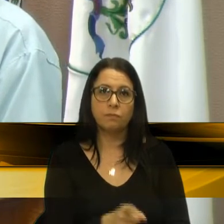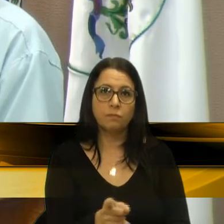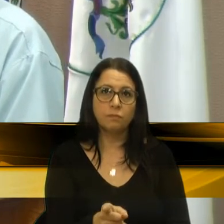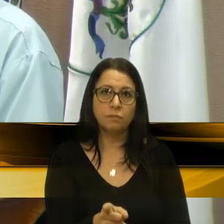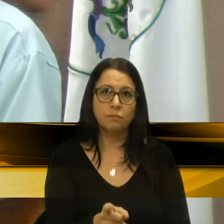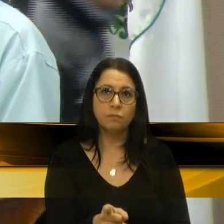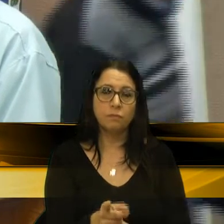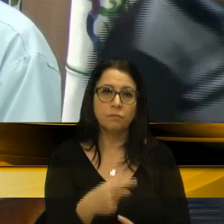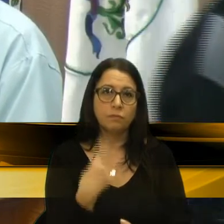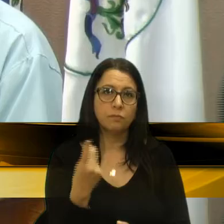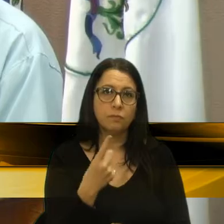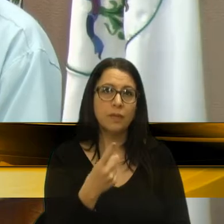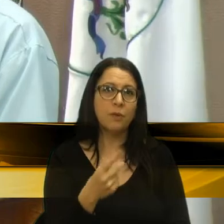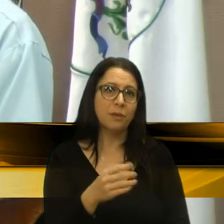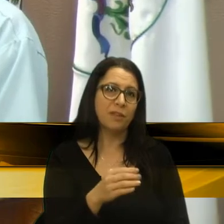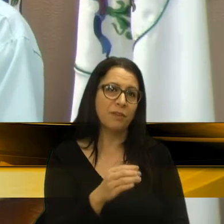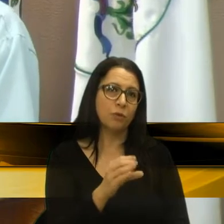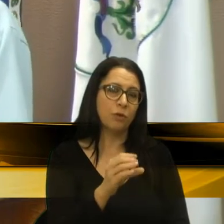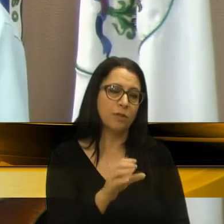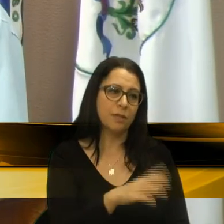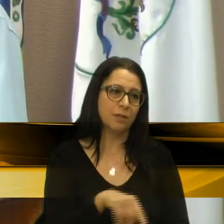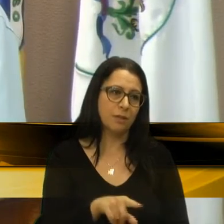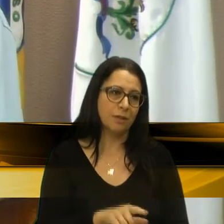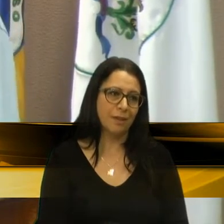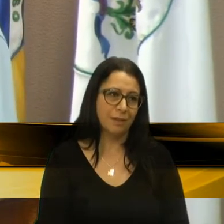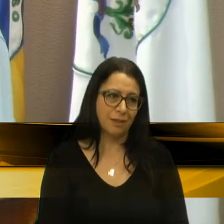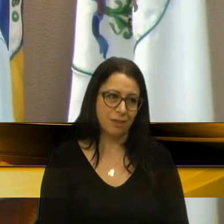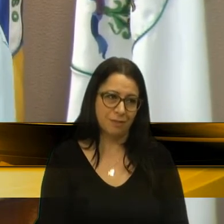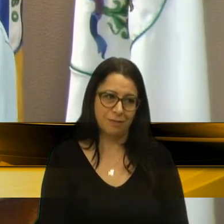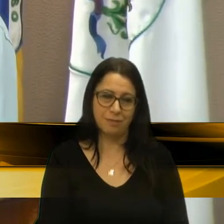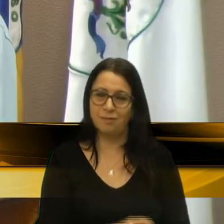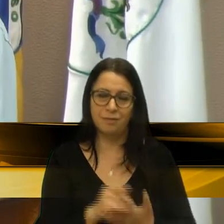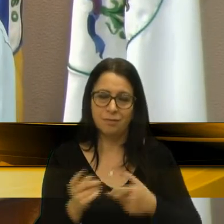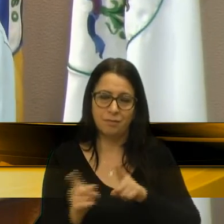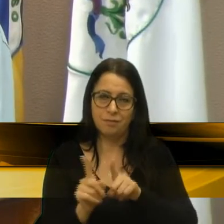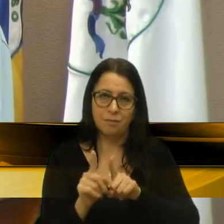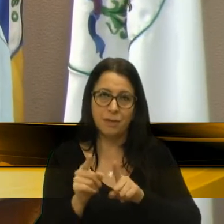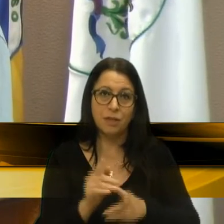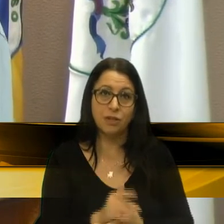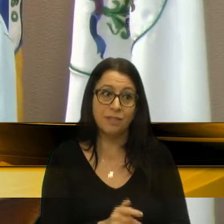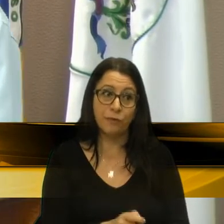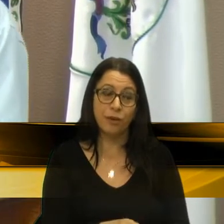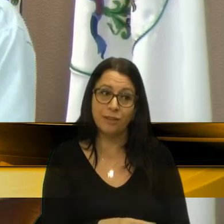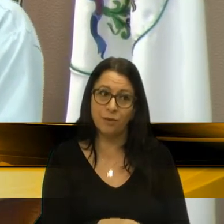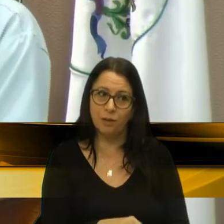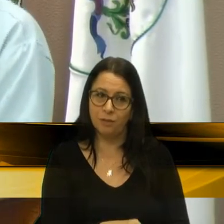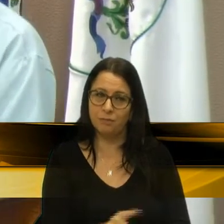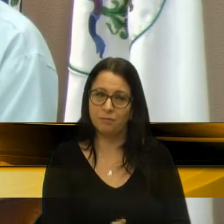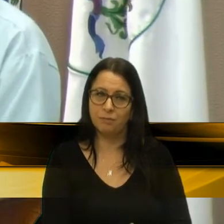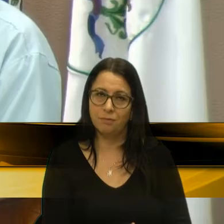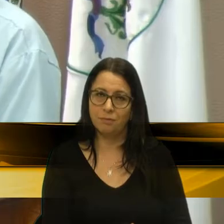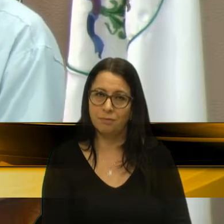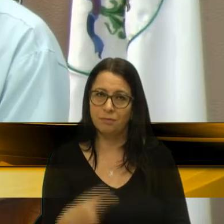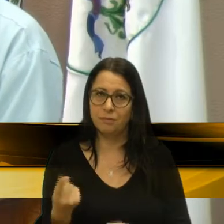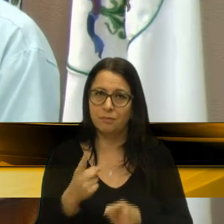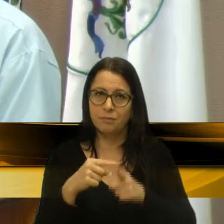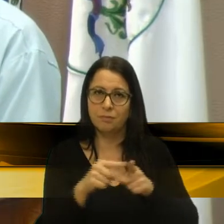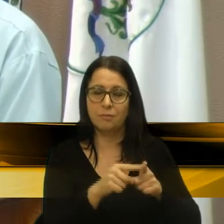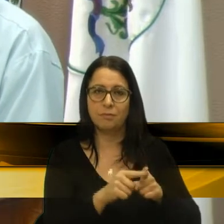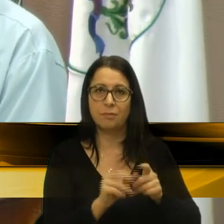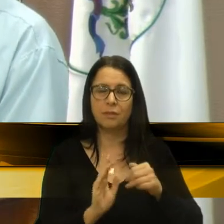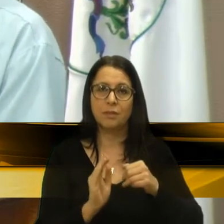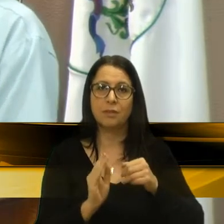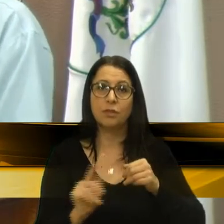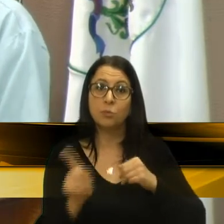retorno das das operadoras infelizmente infelizmente até hoje a gente tá podemos assim no escuro